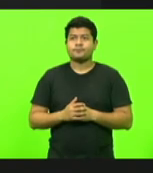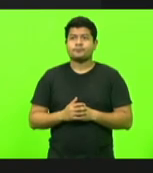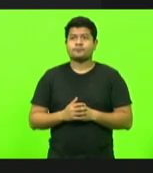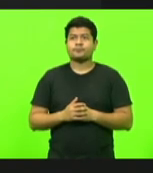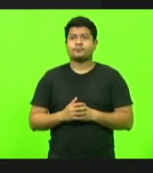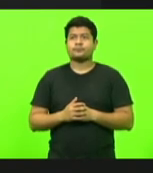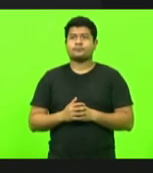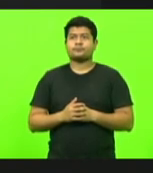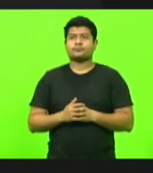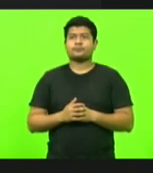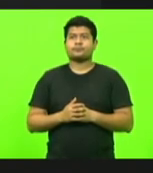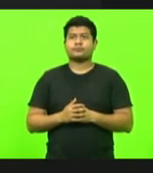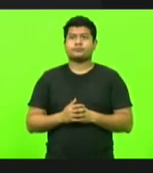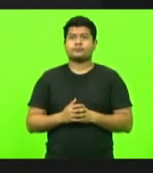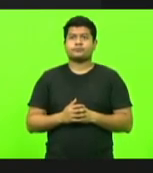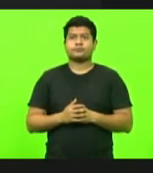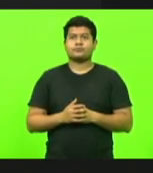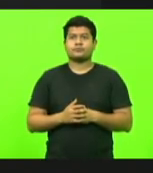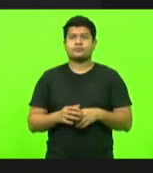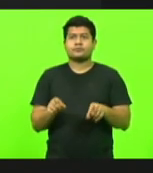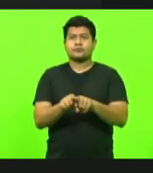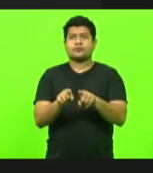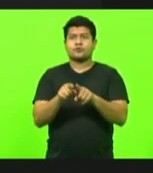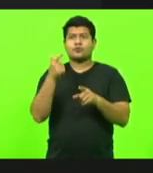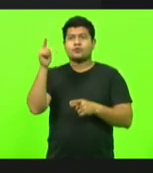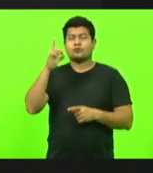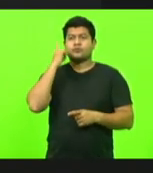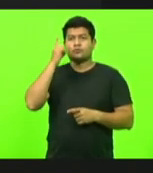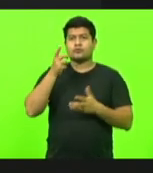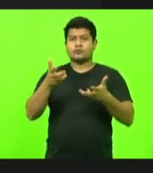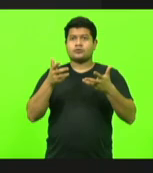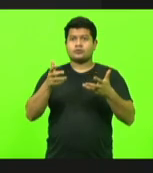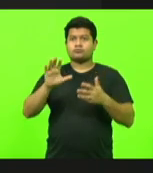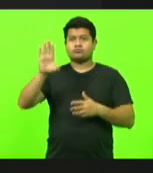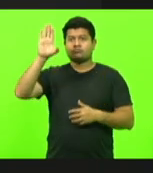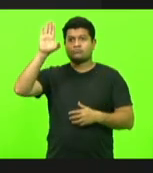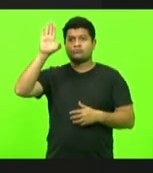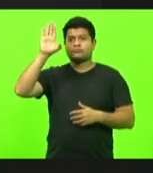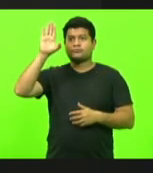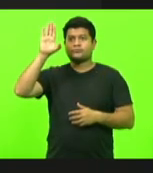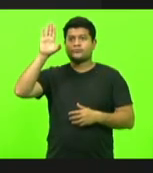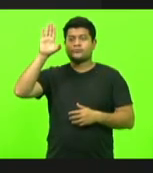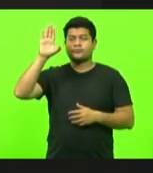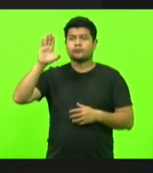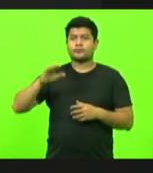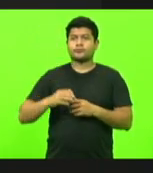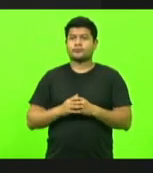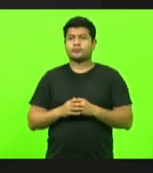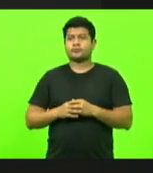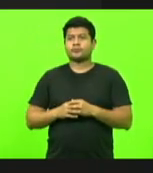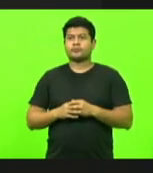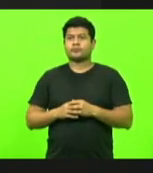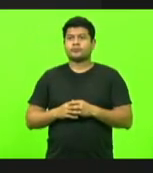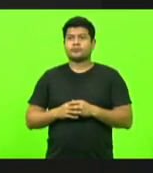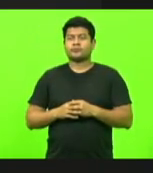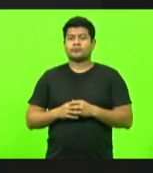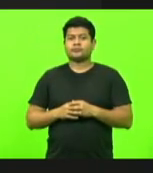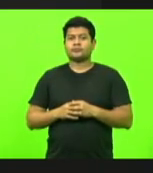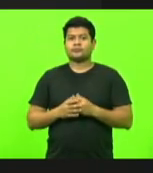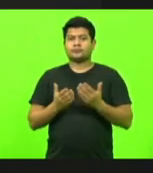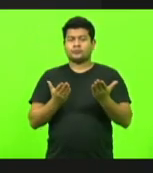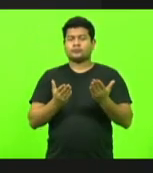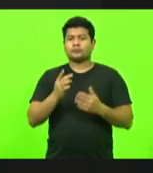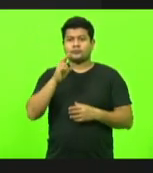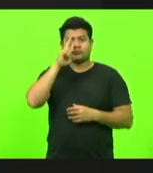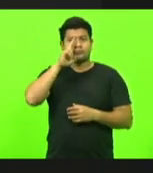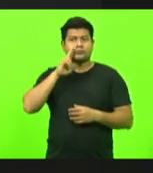Eu ouvi um outro deputado também pedindo a palavra aí. Deputado Ivanatis, pela ordem. Por favor, deputado